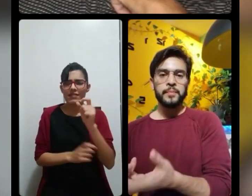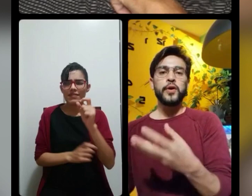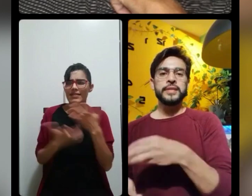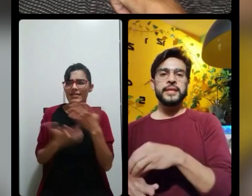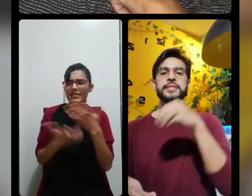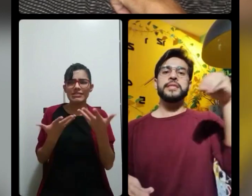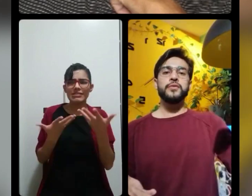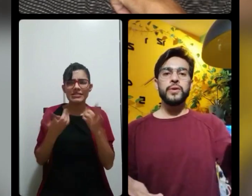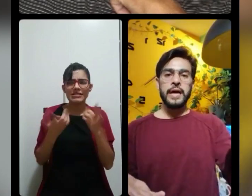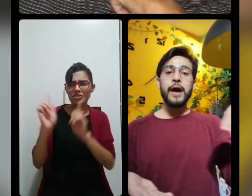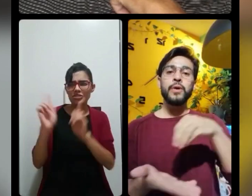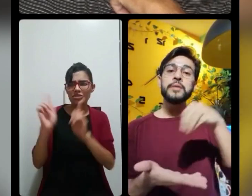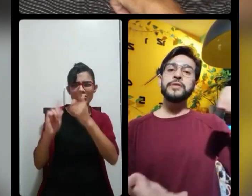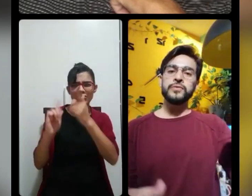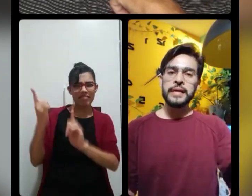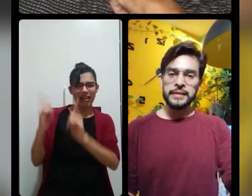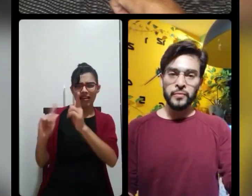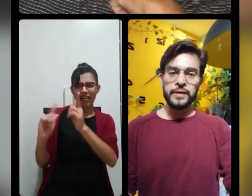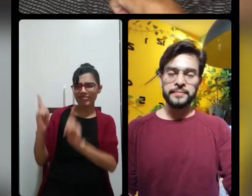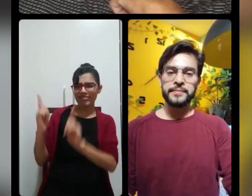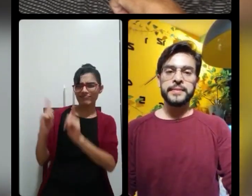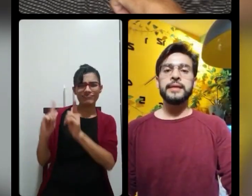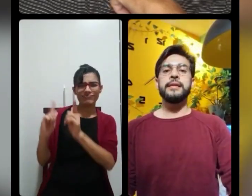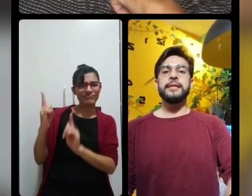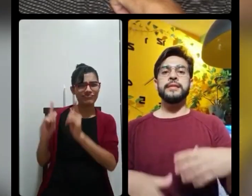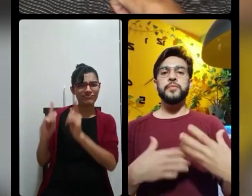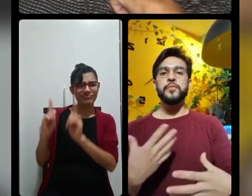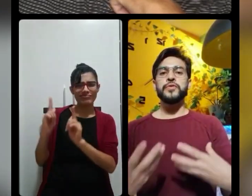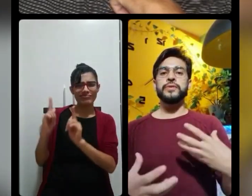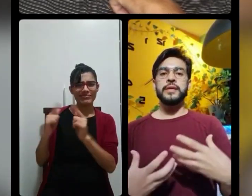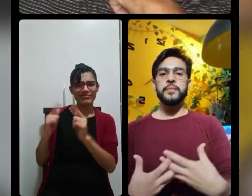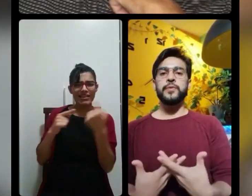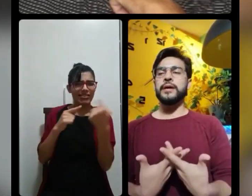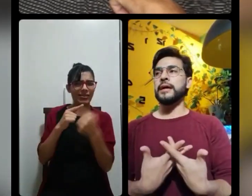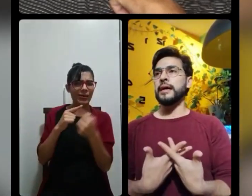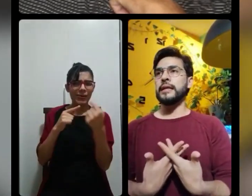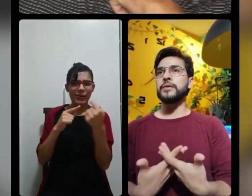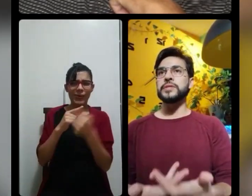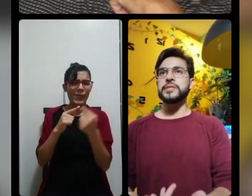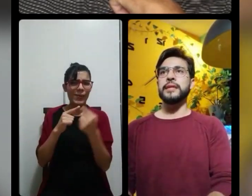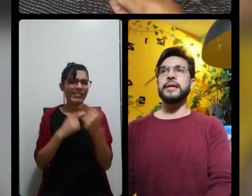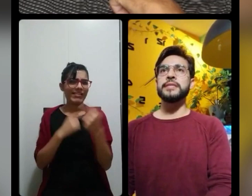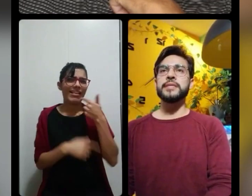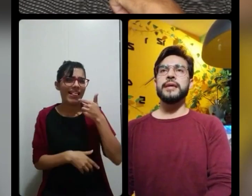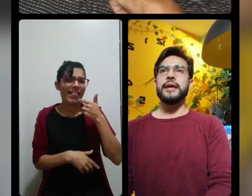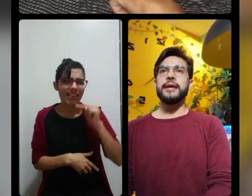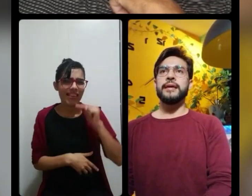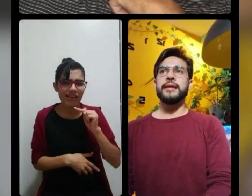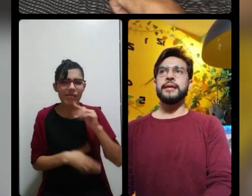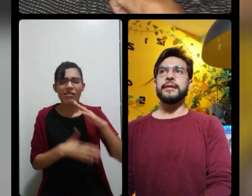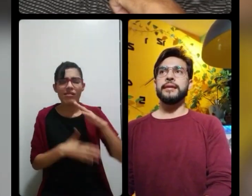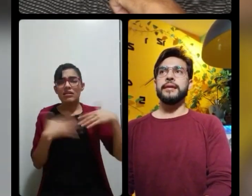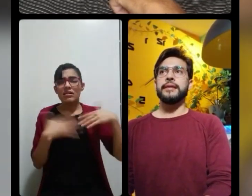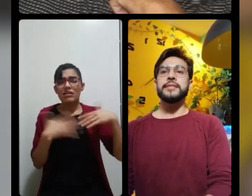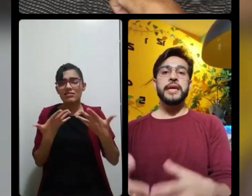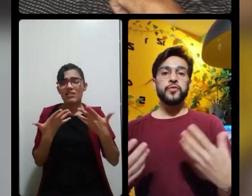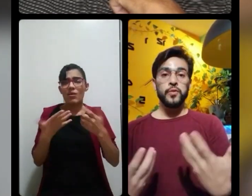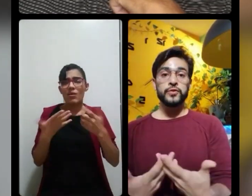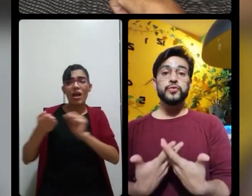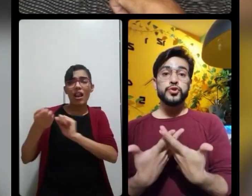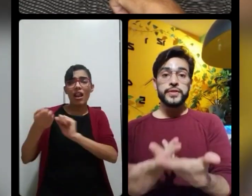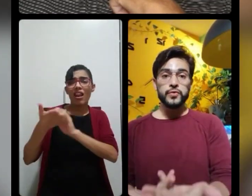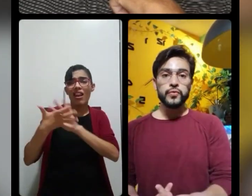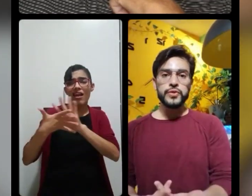gesto pode trazer ao âmbito da língua, né? Então, por muito tempo, a língua de sinais, de